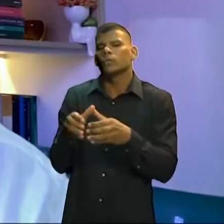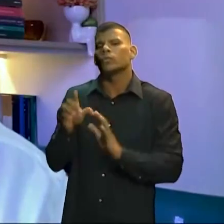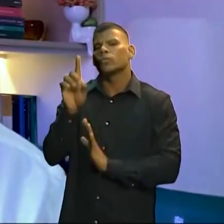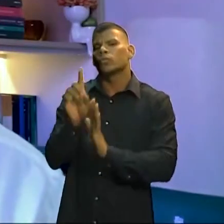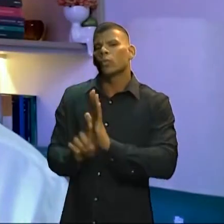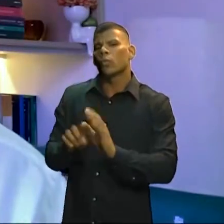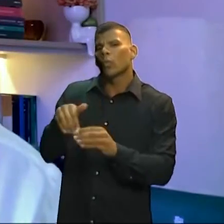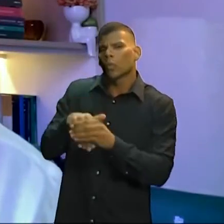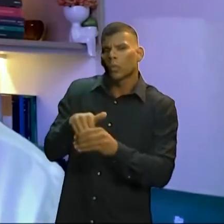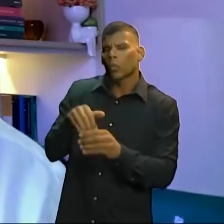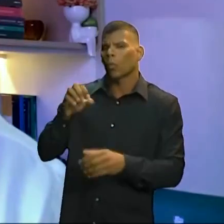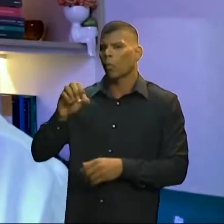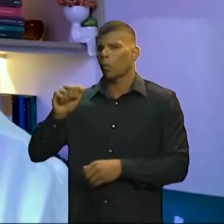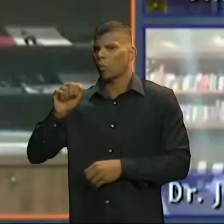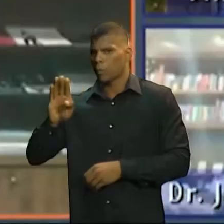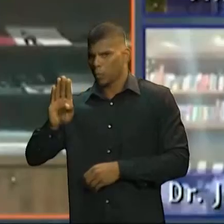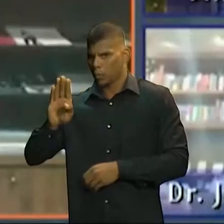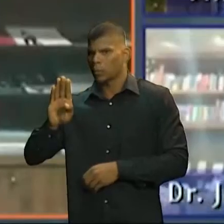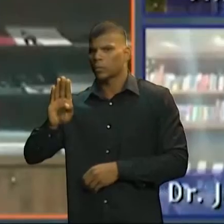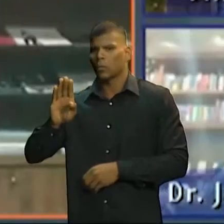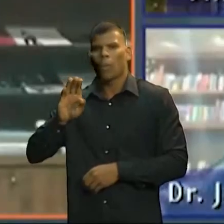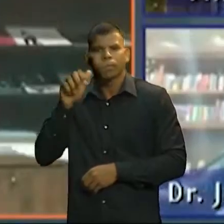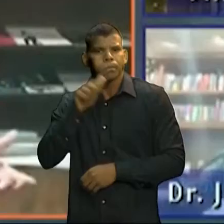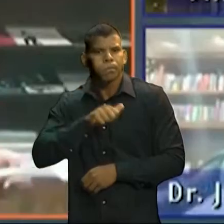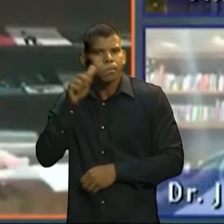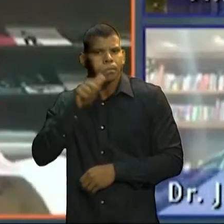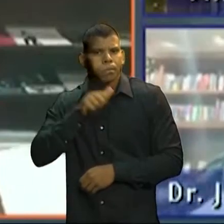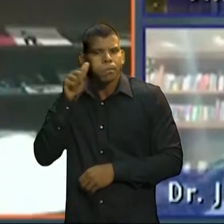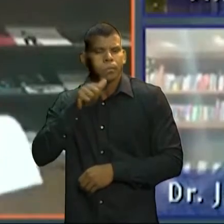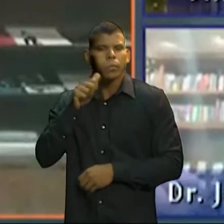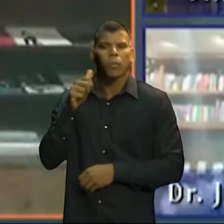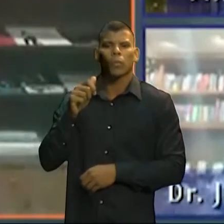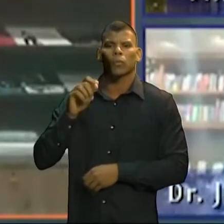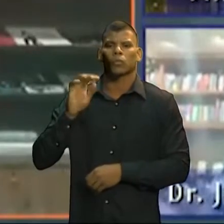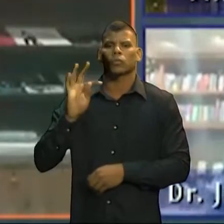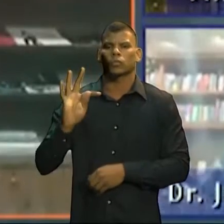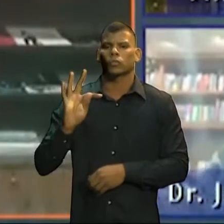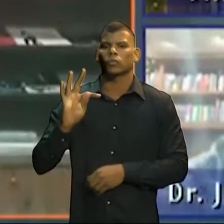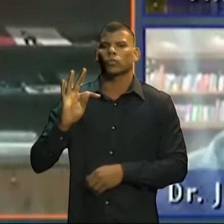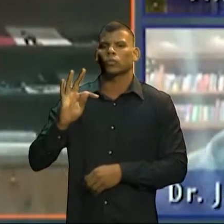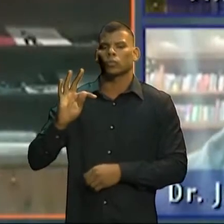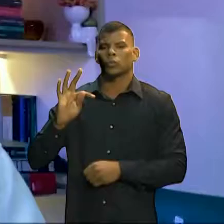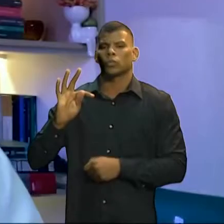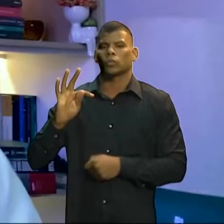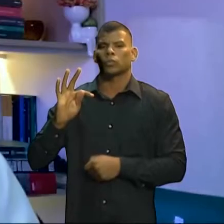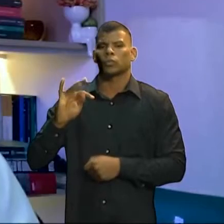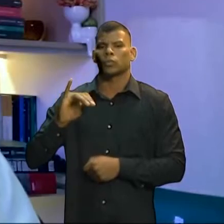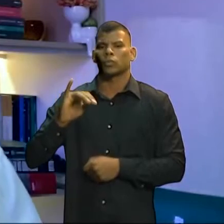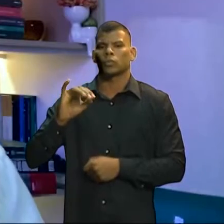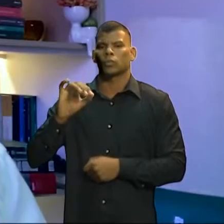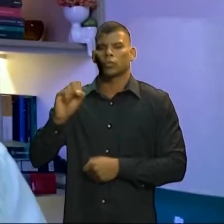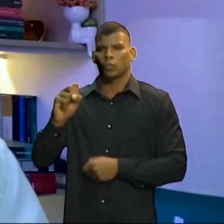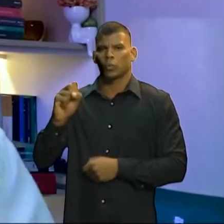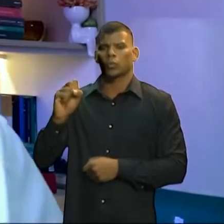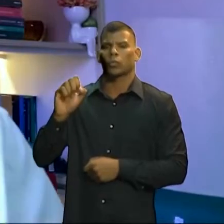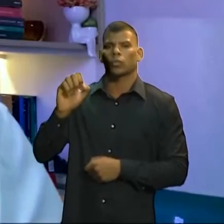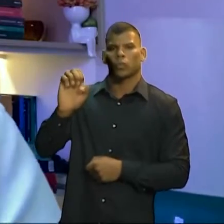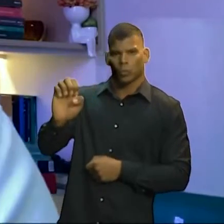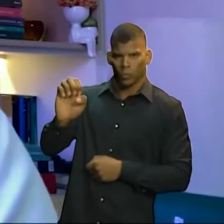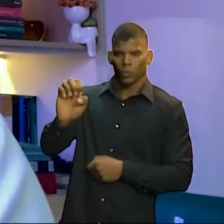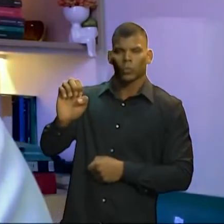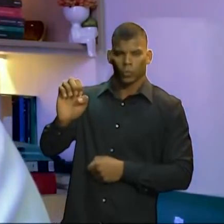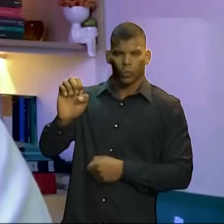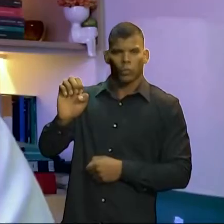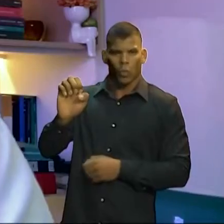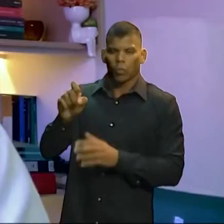OAB Ceará, Fernandes Neto, analisou a decisão do Tribunal Superior Eleitoral de agir com mais rigor